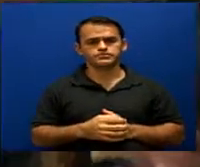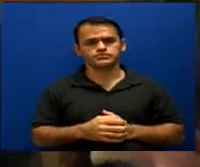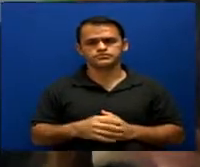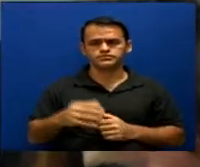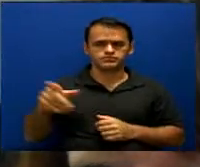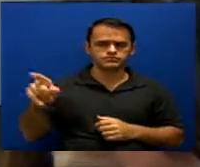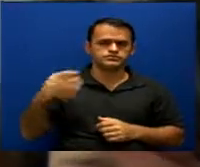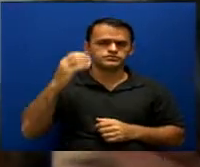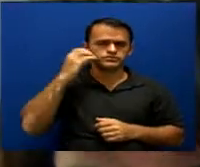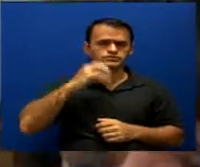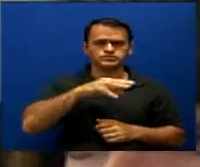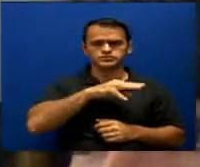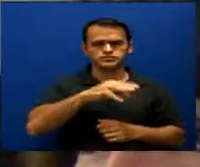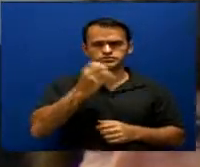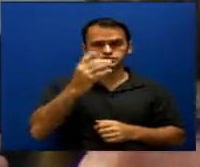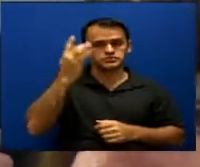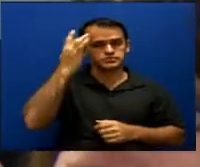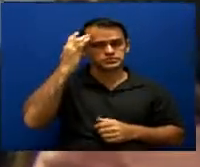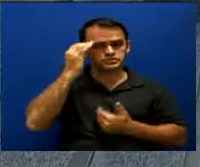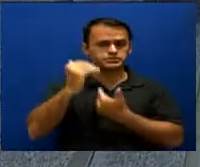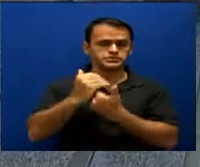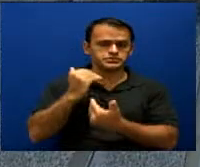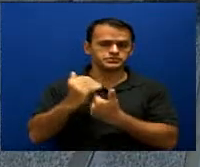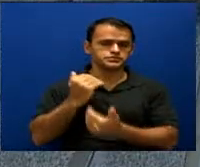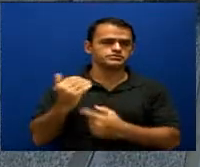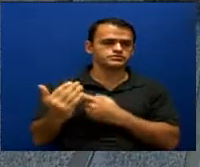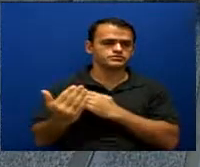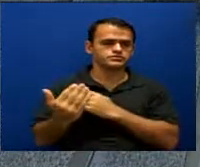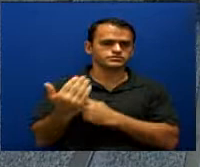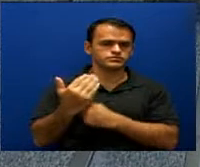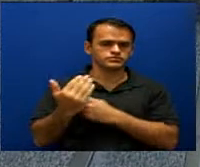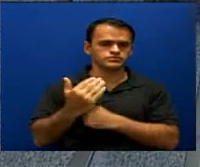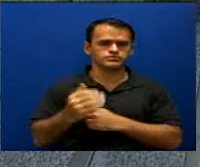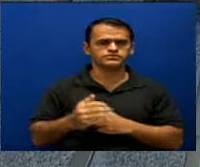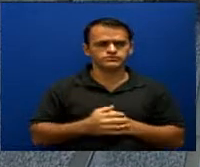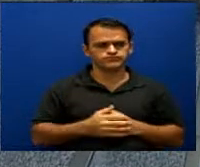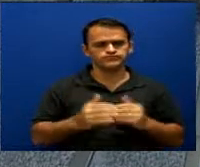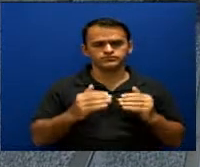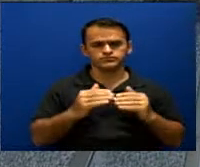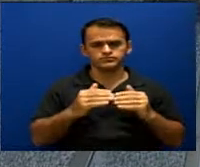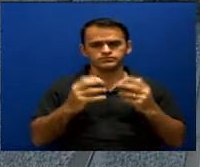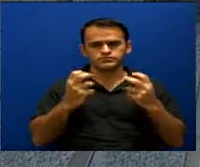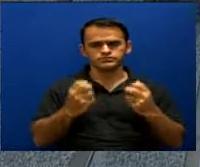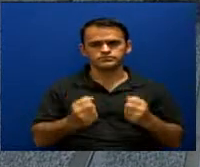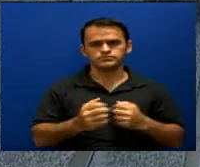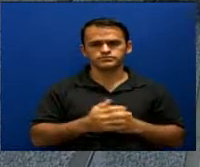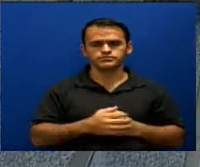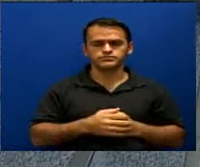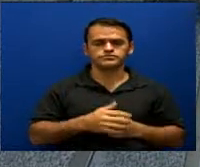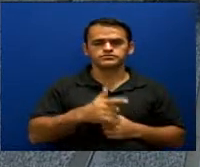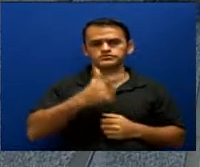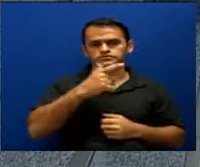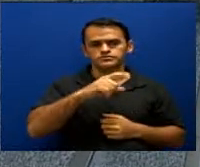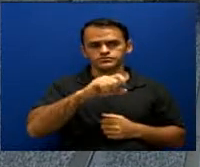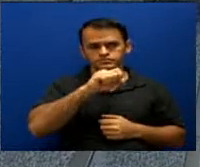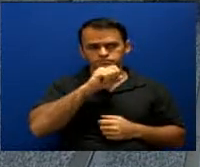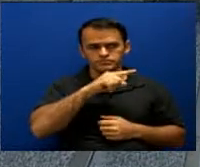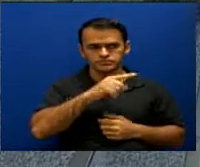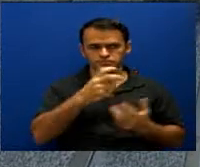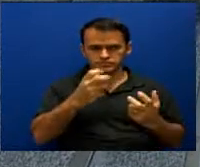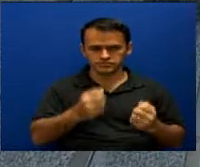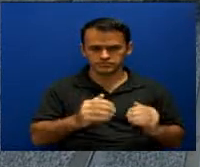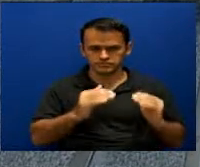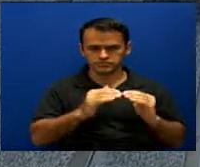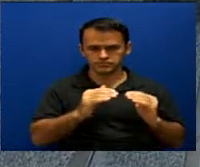do Marinho Marques sempre em boa hora, viu? Tá ok, concordo então. Eu só peço agora com o aval do pastor Luiz Santos, eu peço